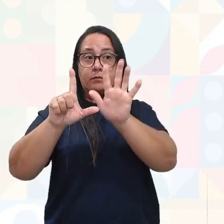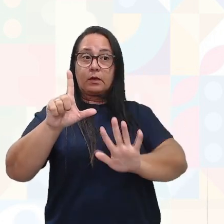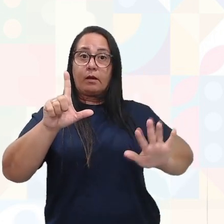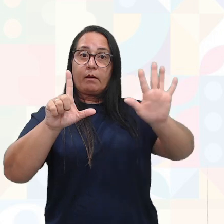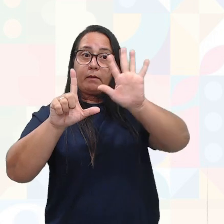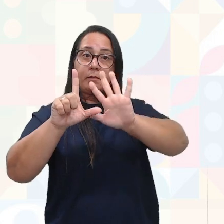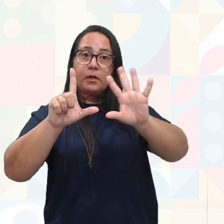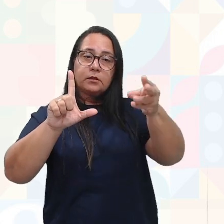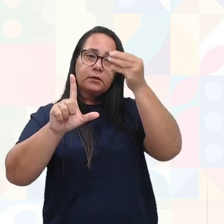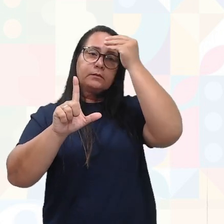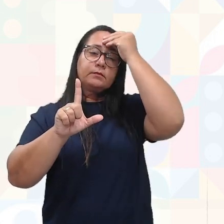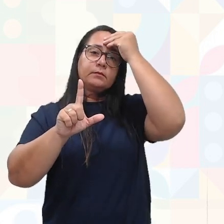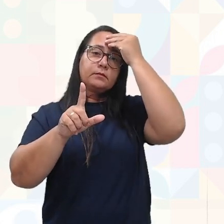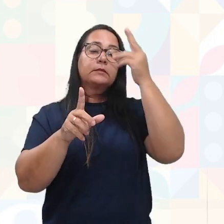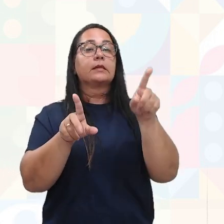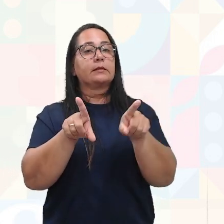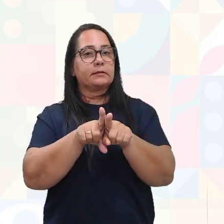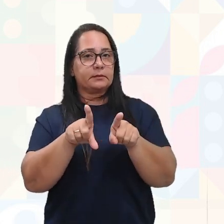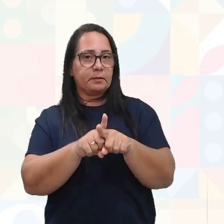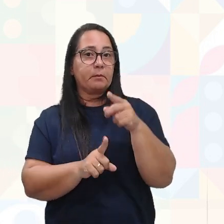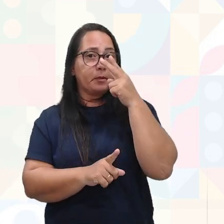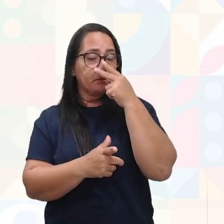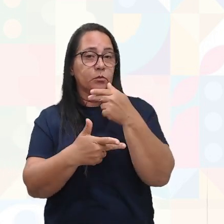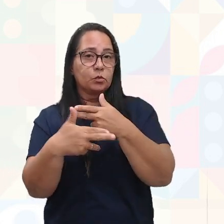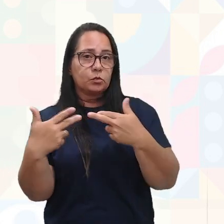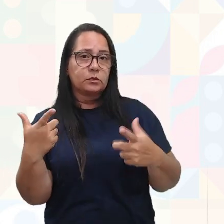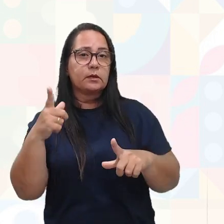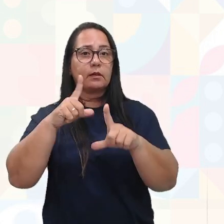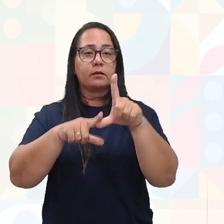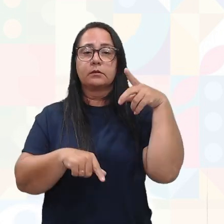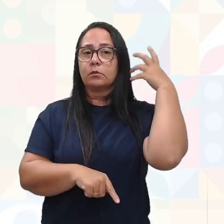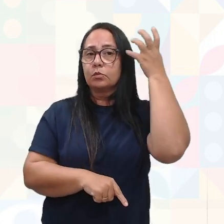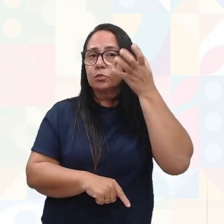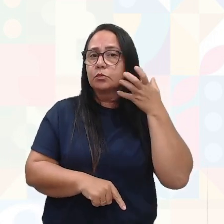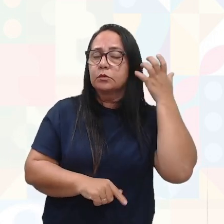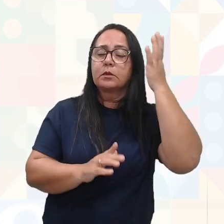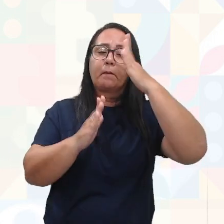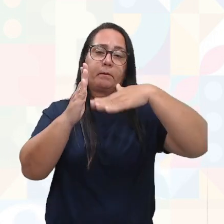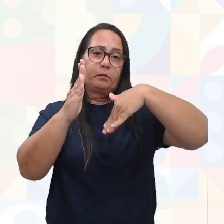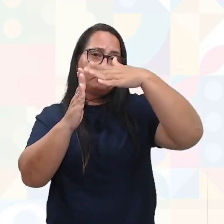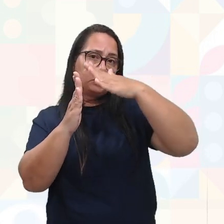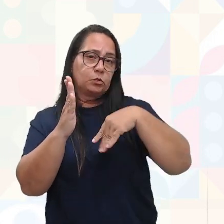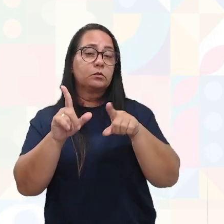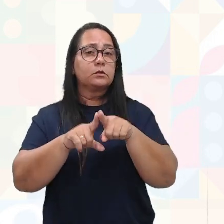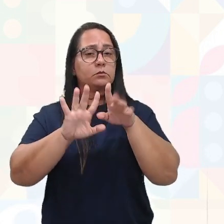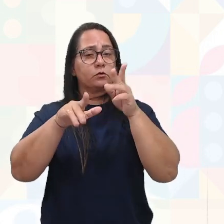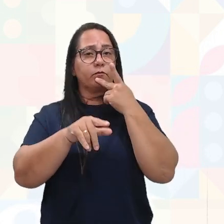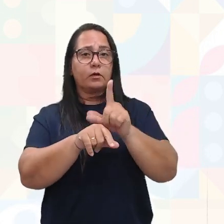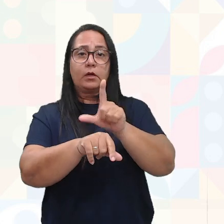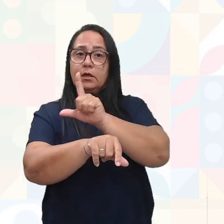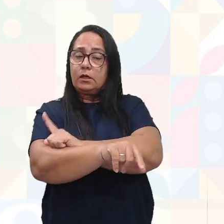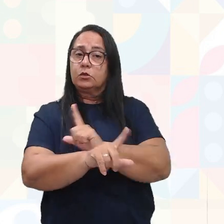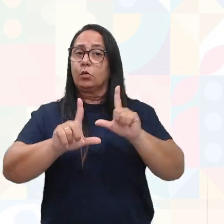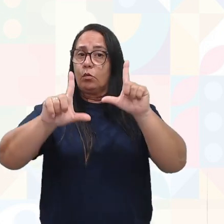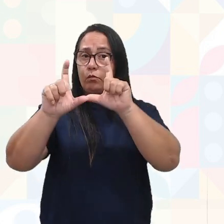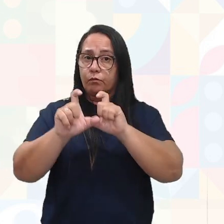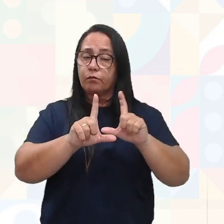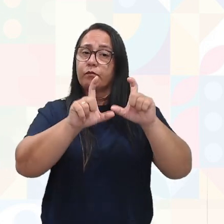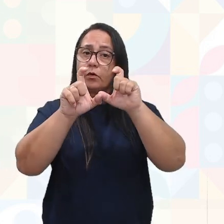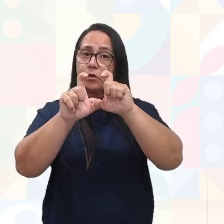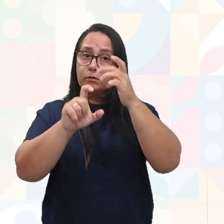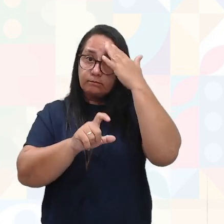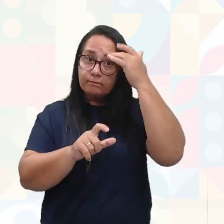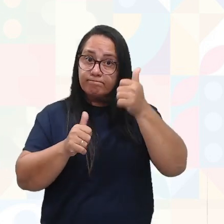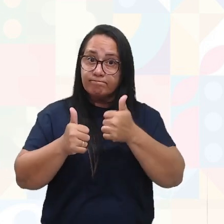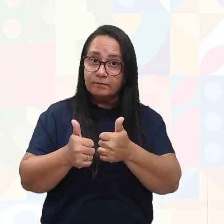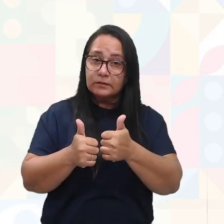está vendo. A mesma coisa é na letra de uma música, é numa pintura, como eu já falei, uma fotografia. Tudo bem até aí? Vocês